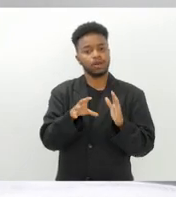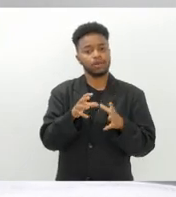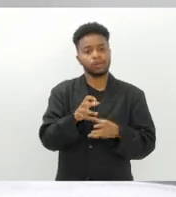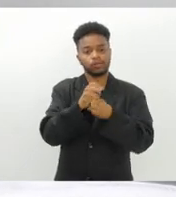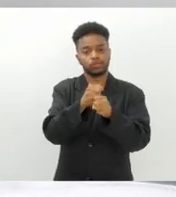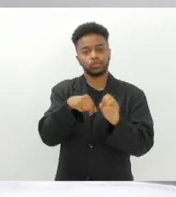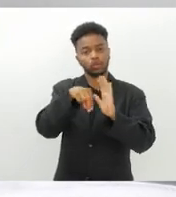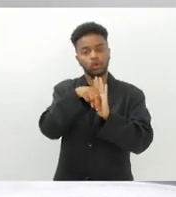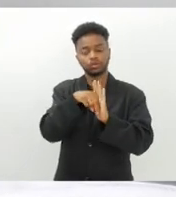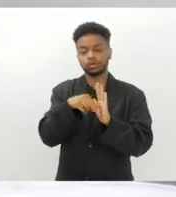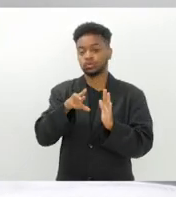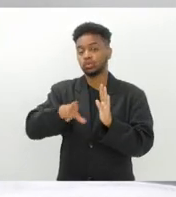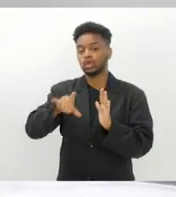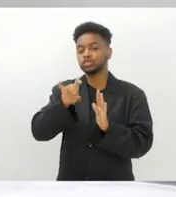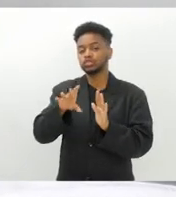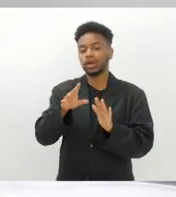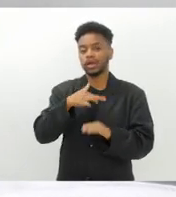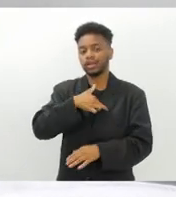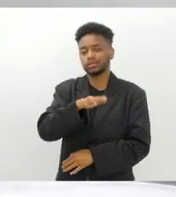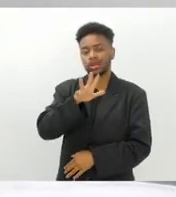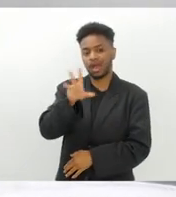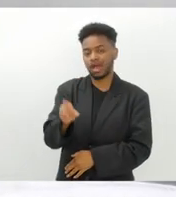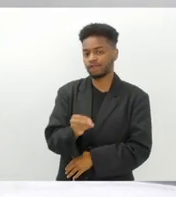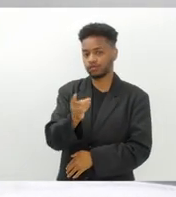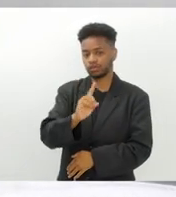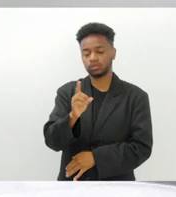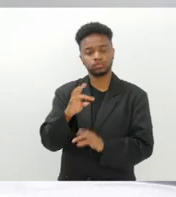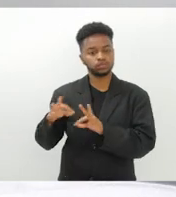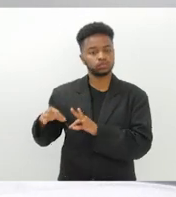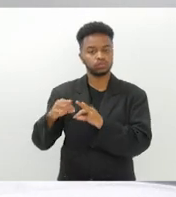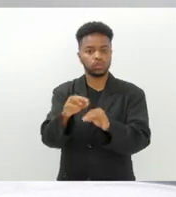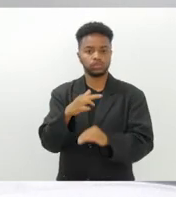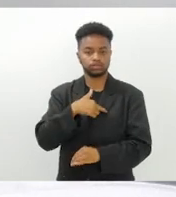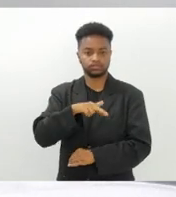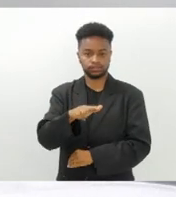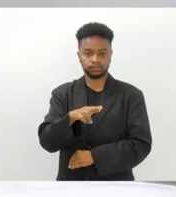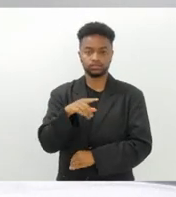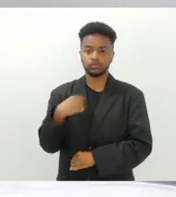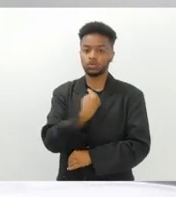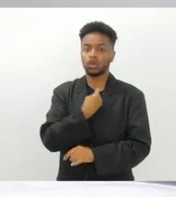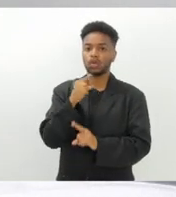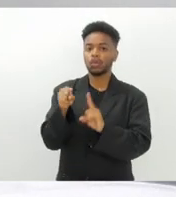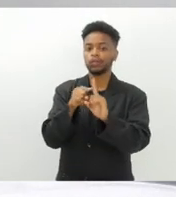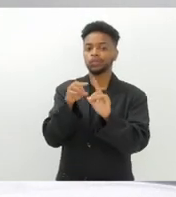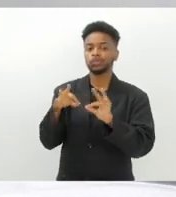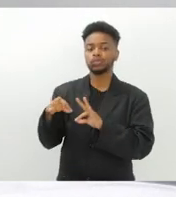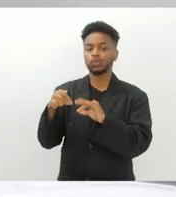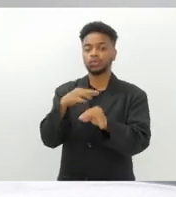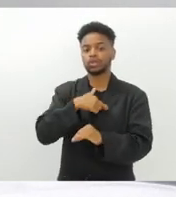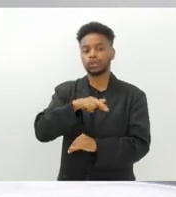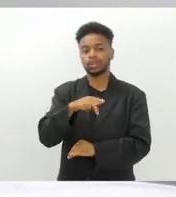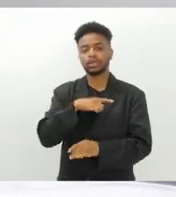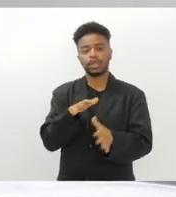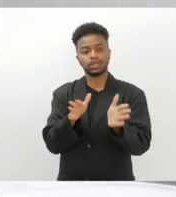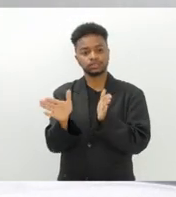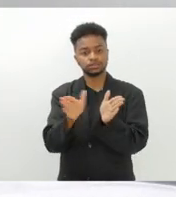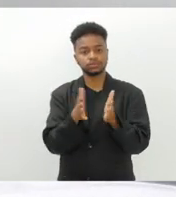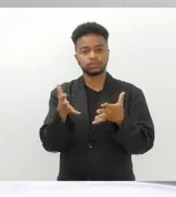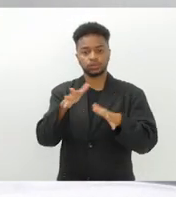só das religiões afro. Isso deve valer para todos. A gente quer que todas as religiões tenham acessibilidade e